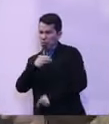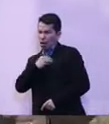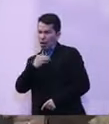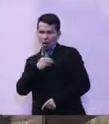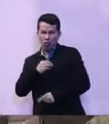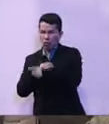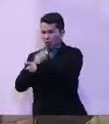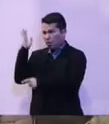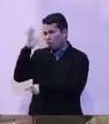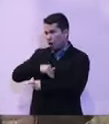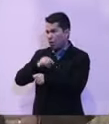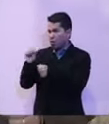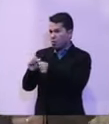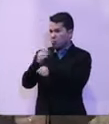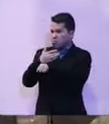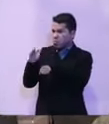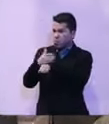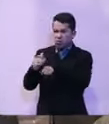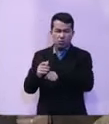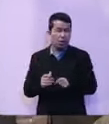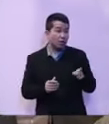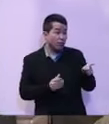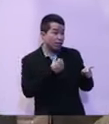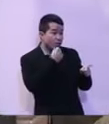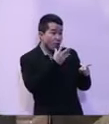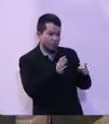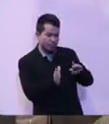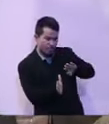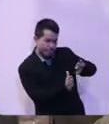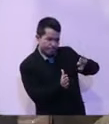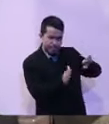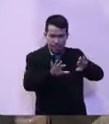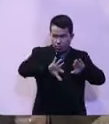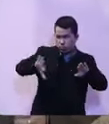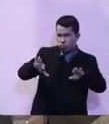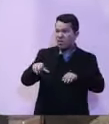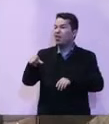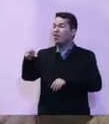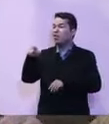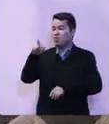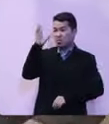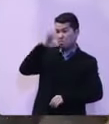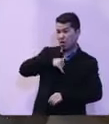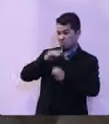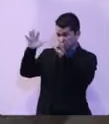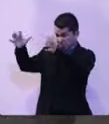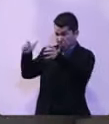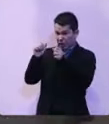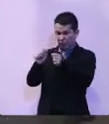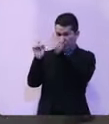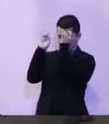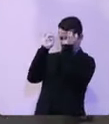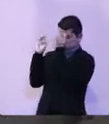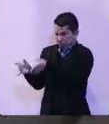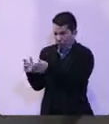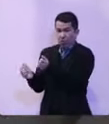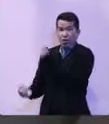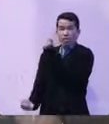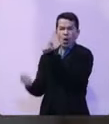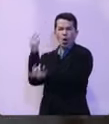na fornalha de fogo, onde vão chorar e ranger os dentes de desespero. E então o povo de